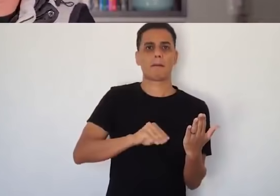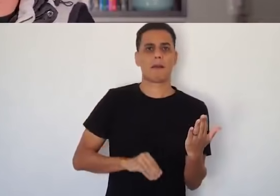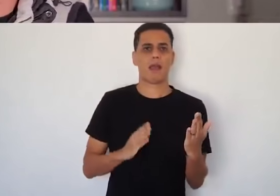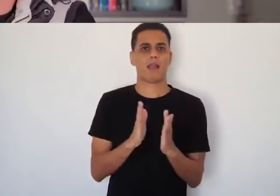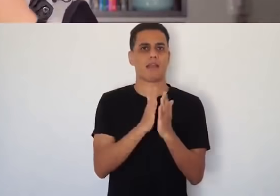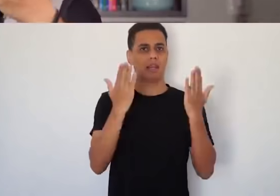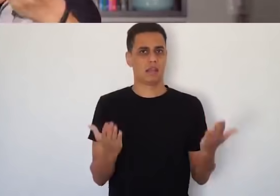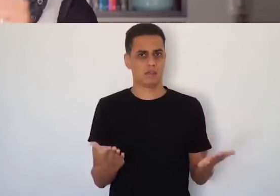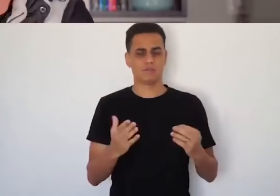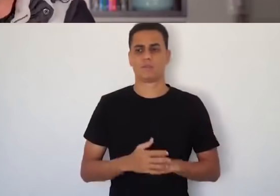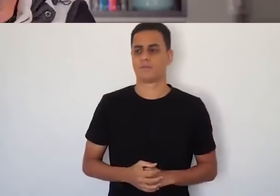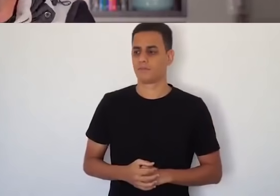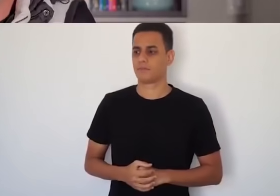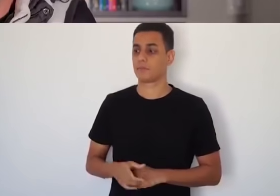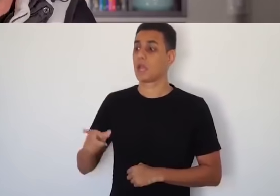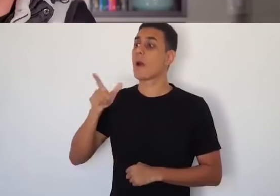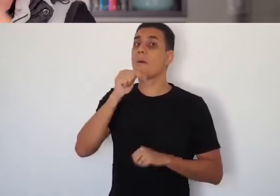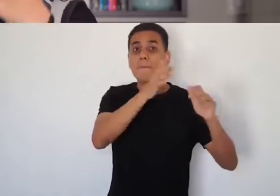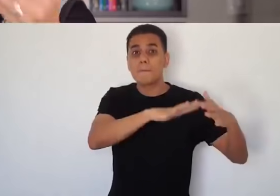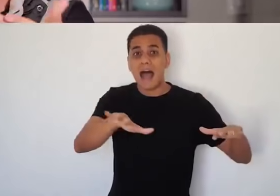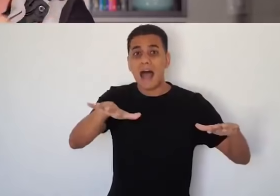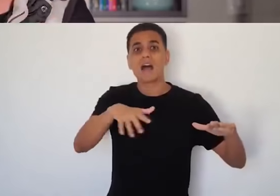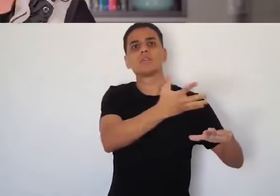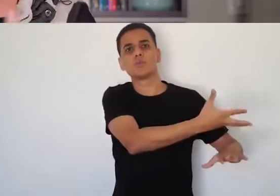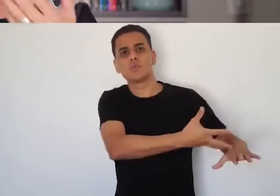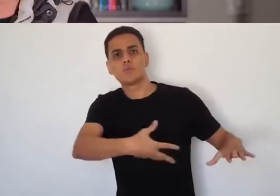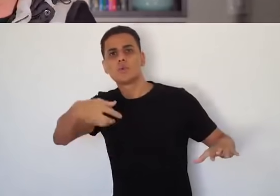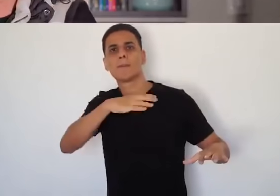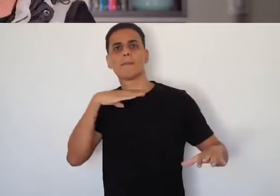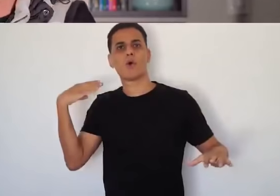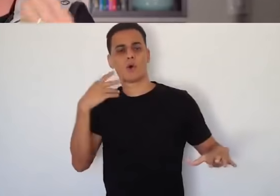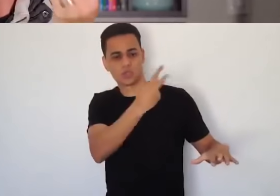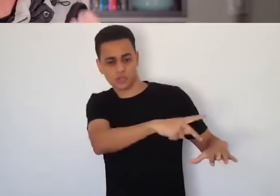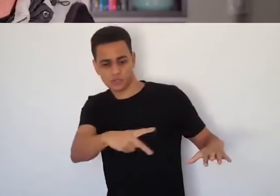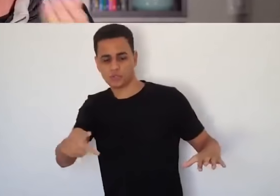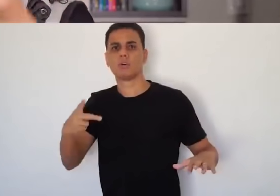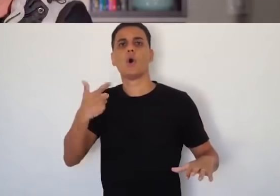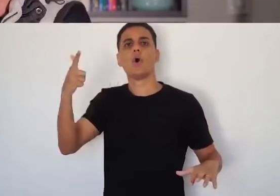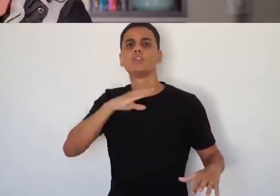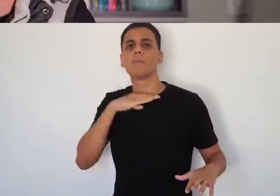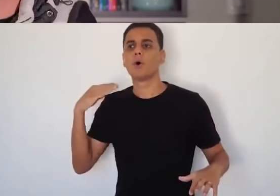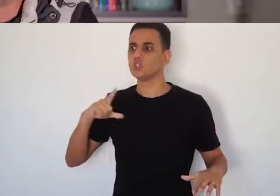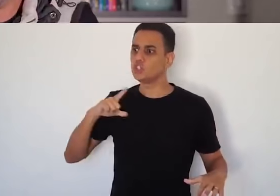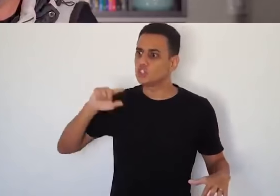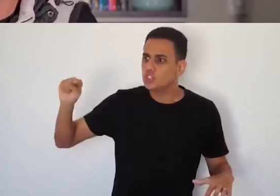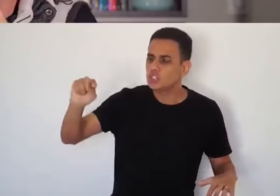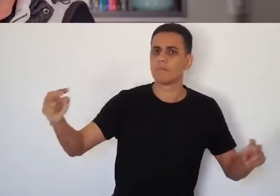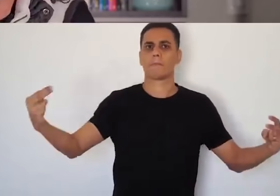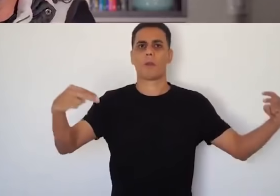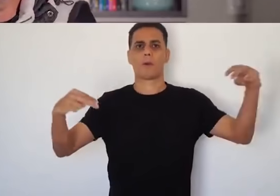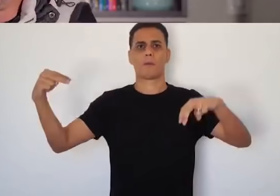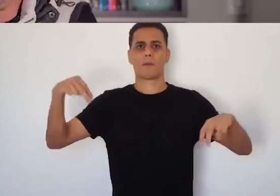eu quero encher o seu coração com a esperança da nossa recompensa por viver uma fé que ela é prática, que